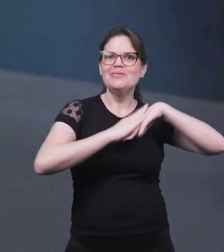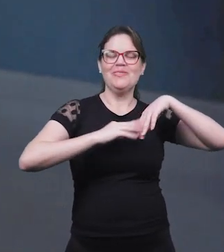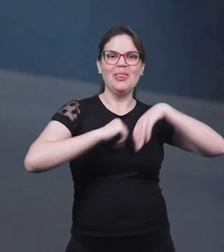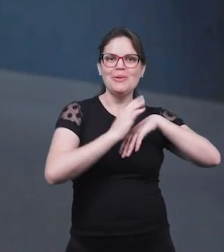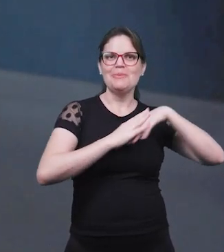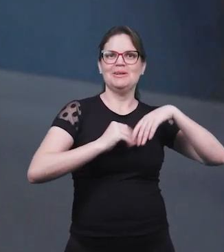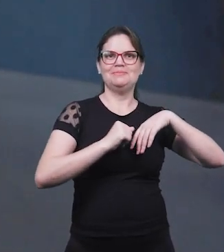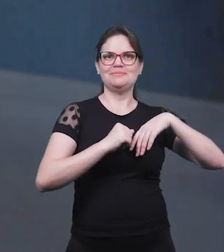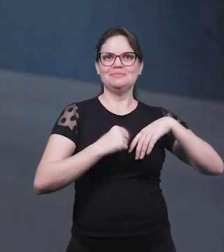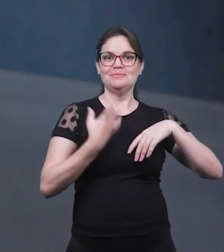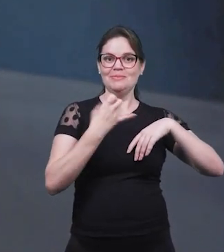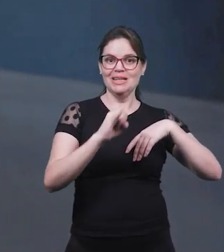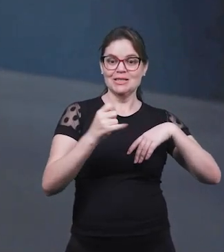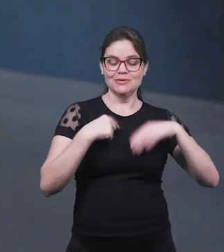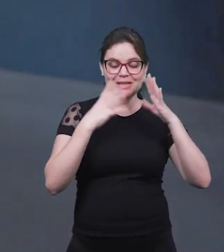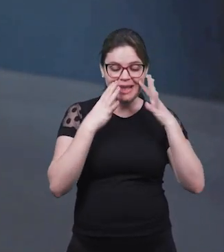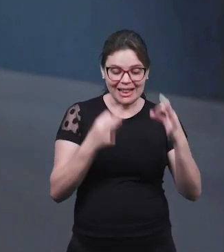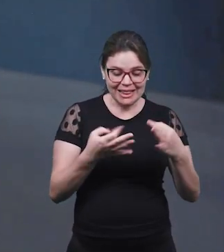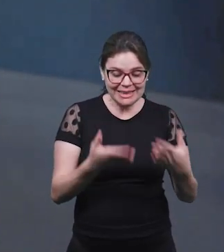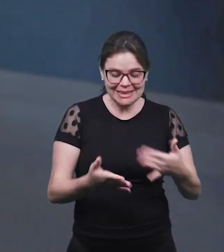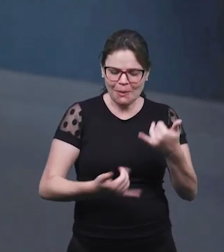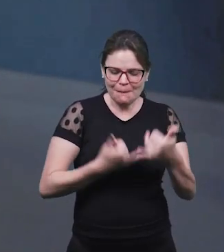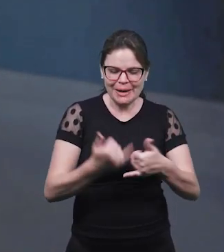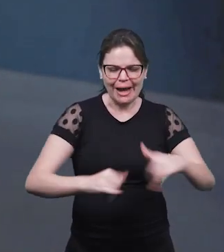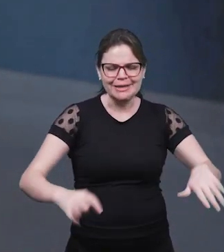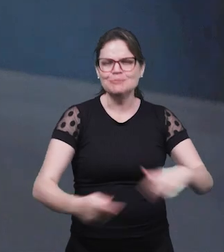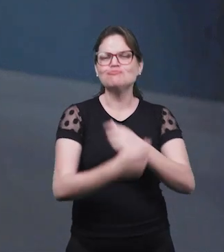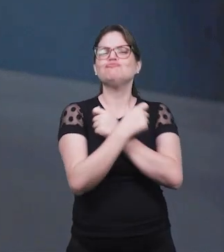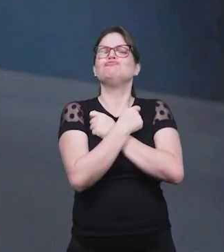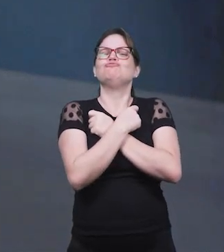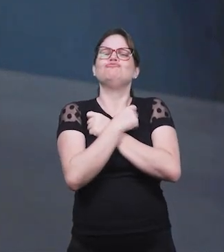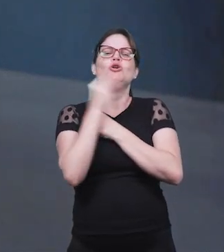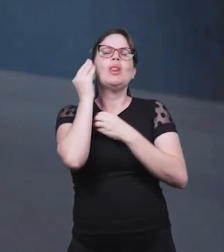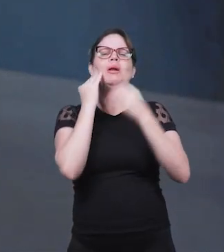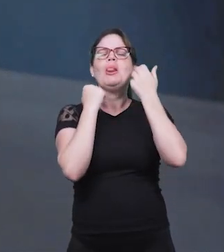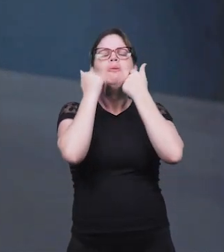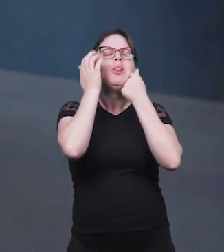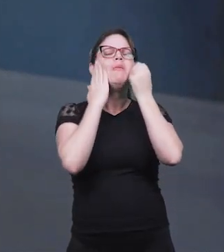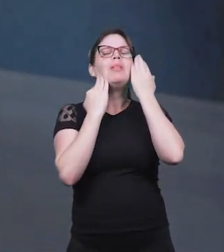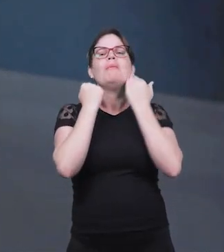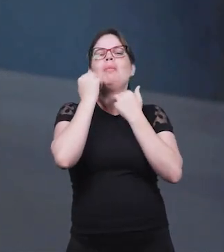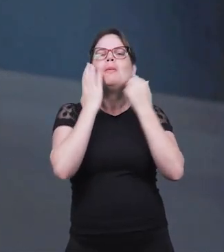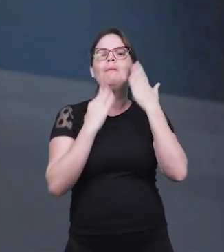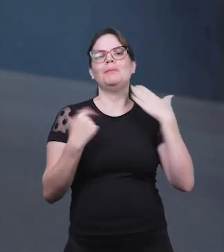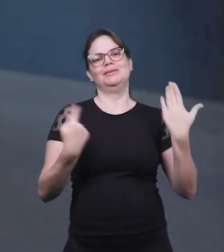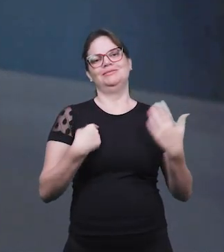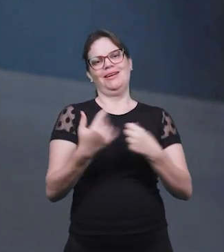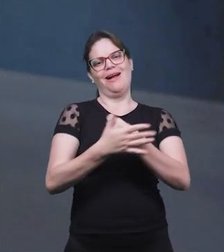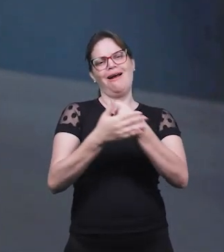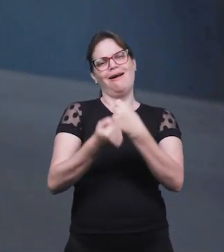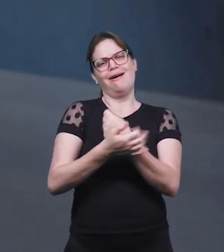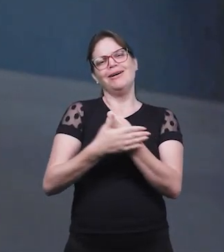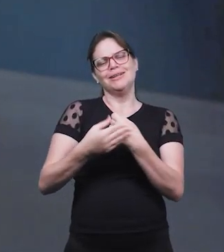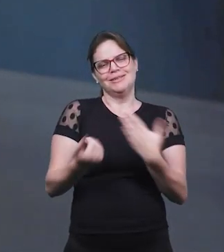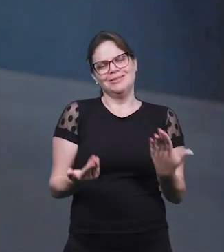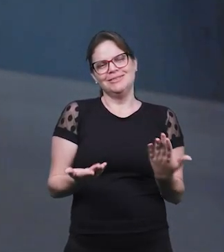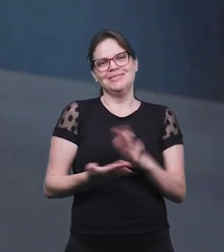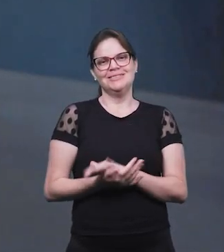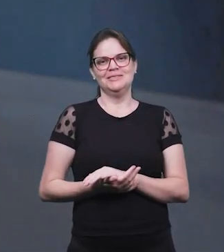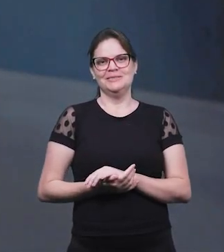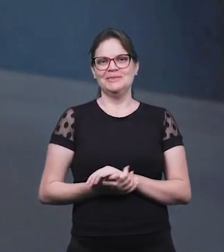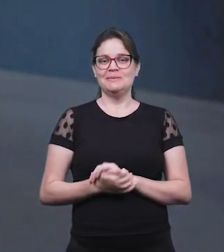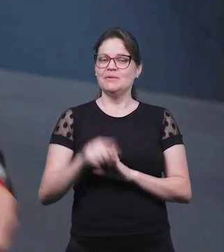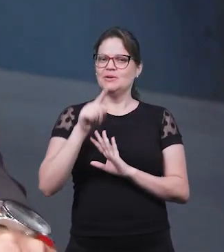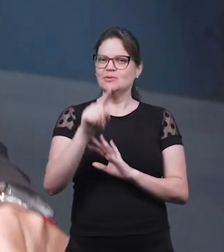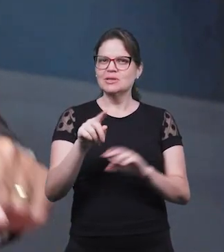você direcionar a sua atenção para ele, ele te abraça, te beija, vai te receber com o maior carinho. Você pode não